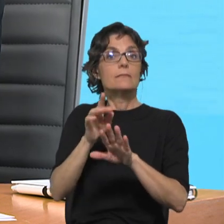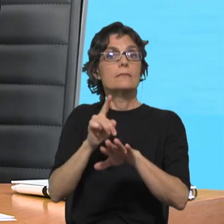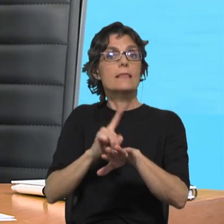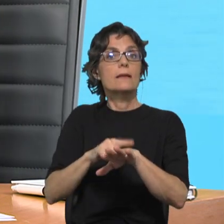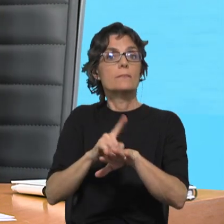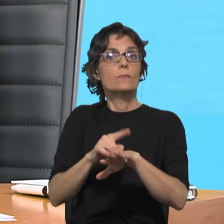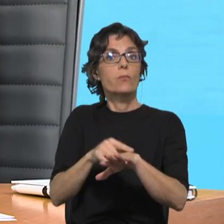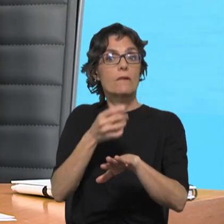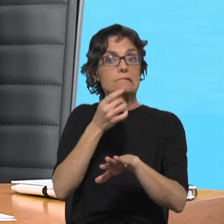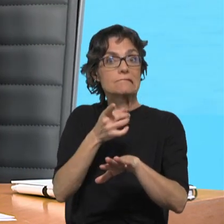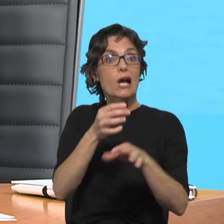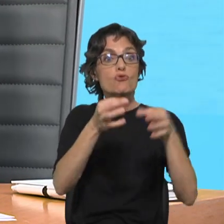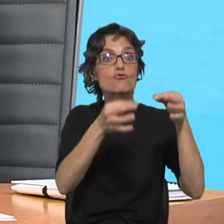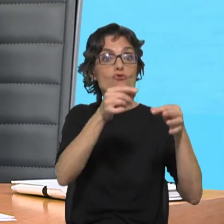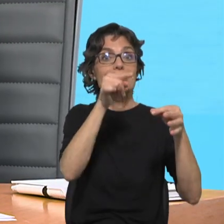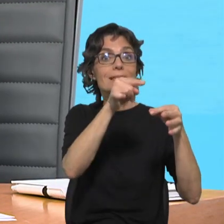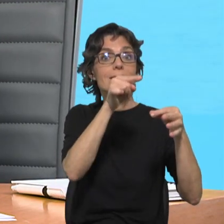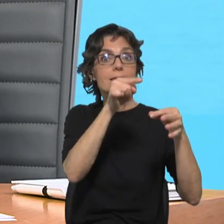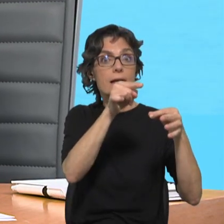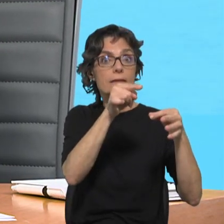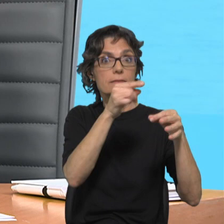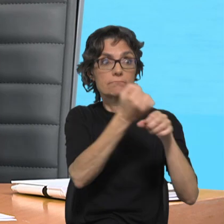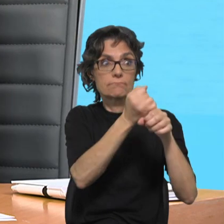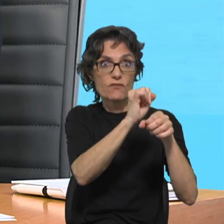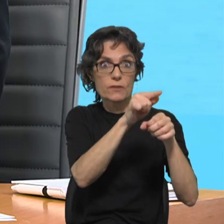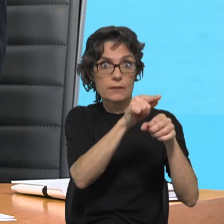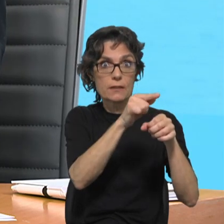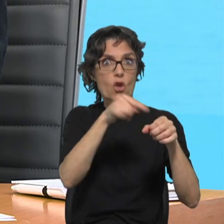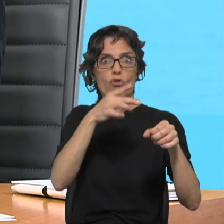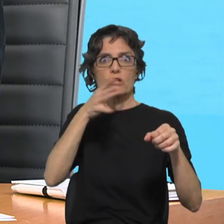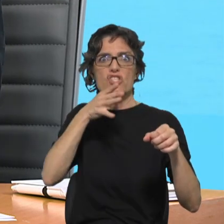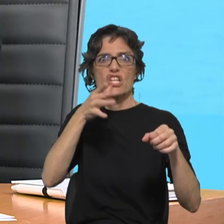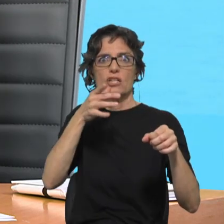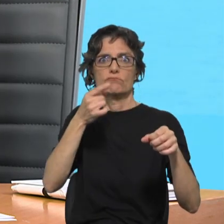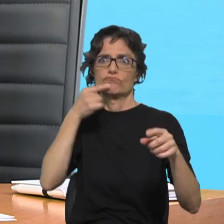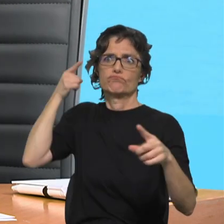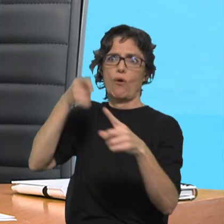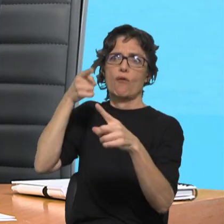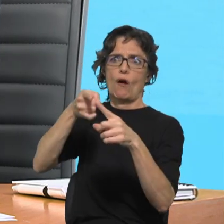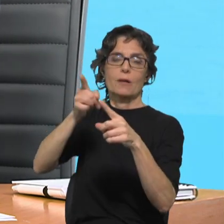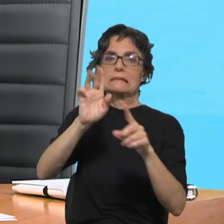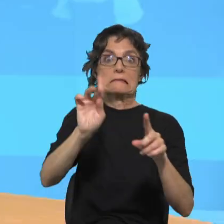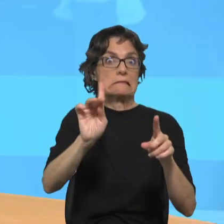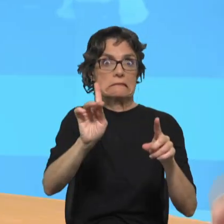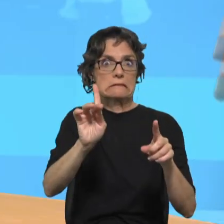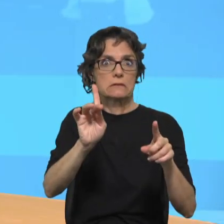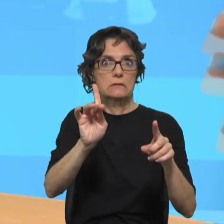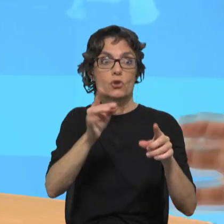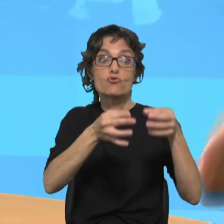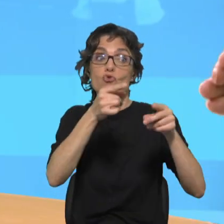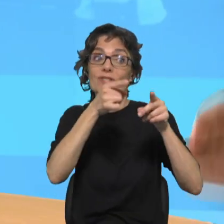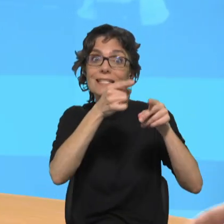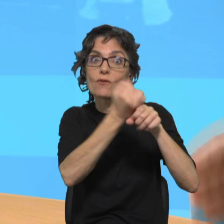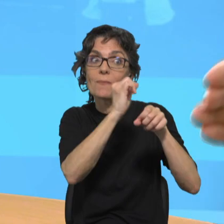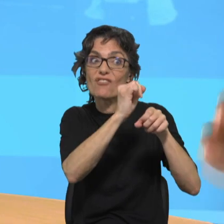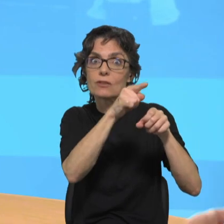seja a justiça a funcionar. Não devemos precipitar-nos em conclusões sem